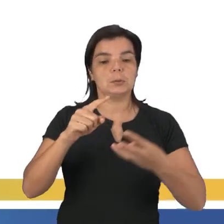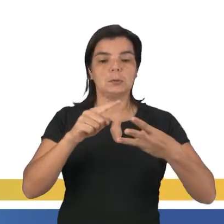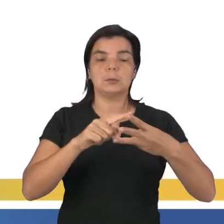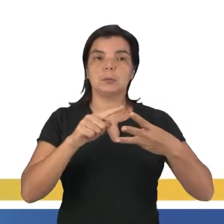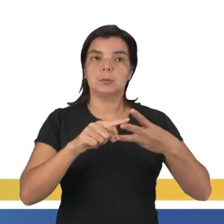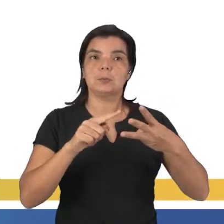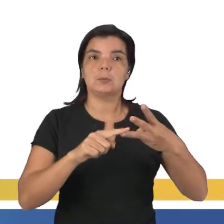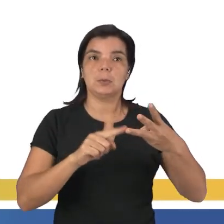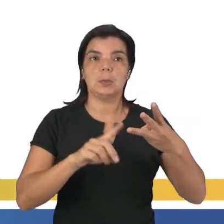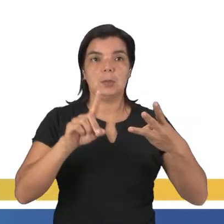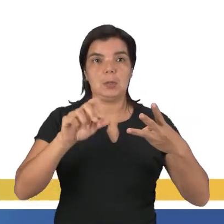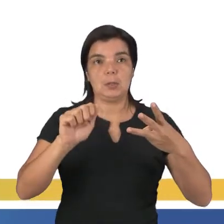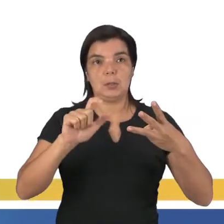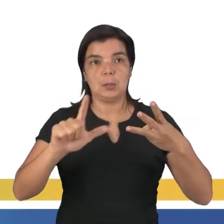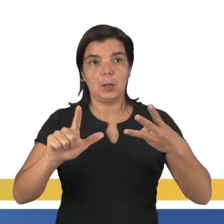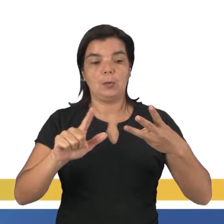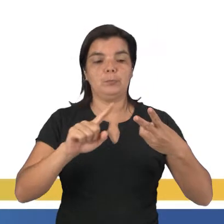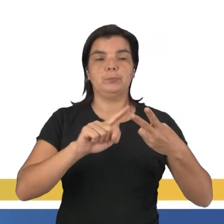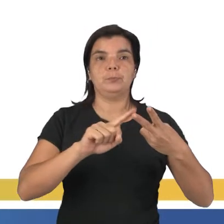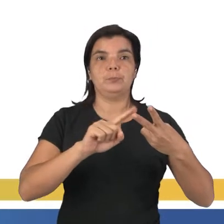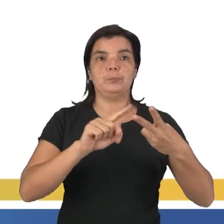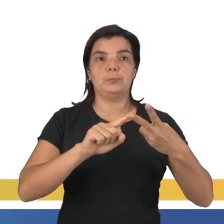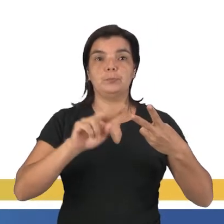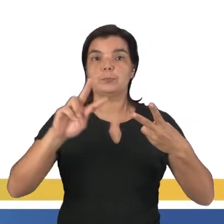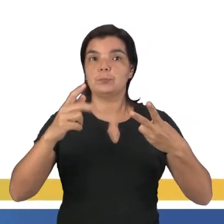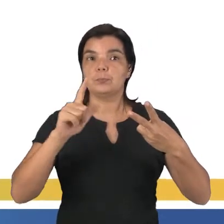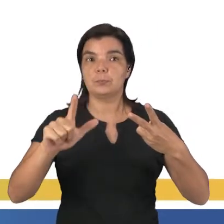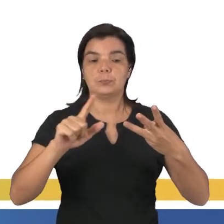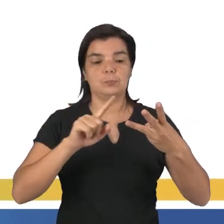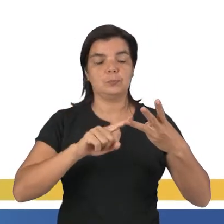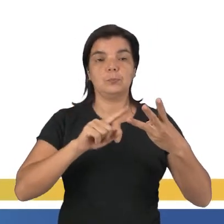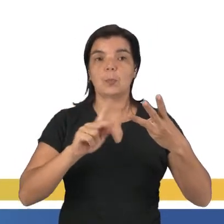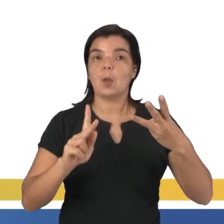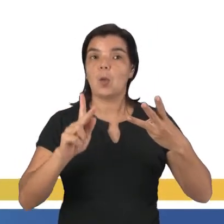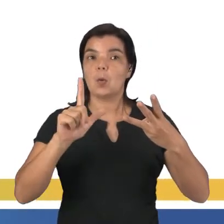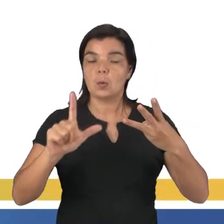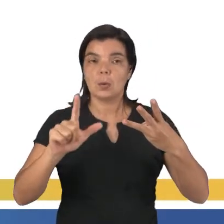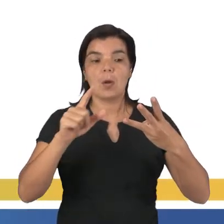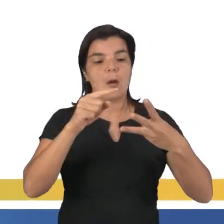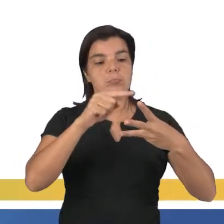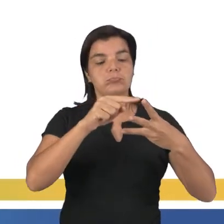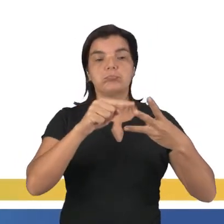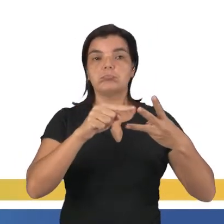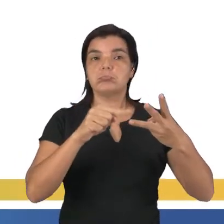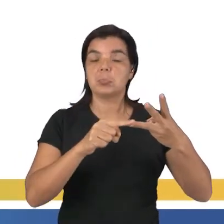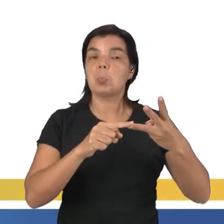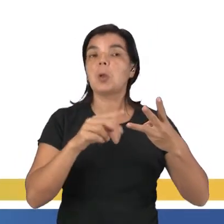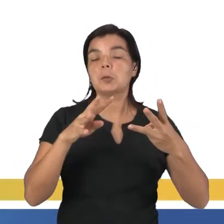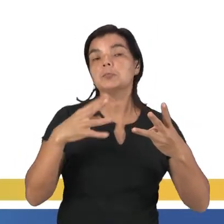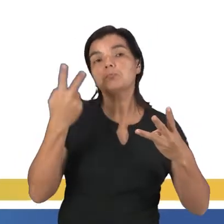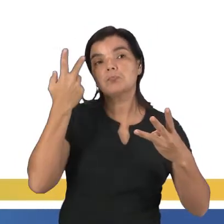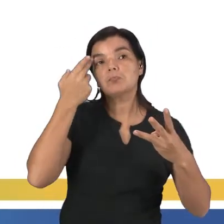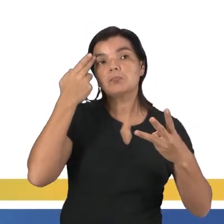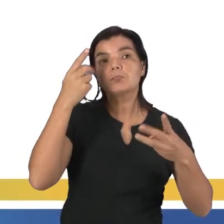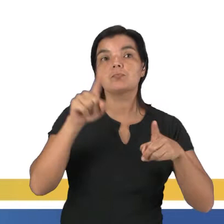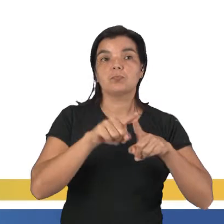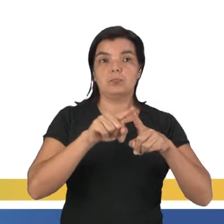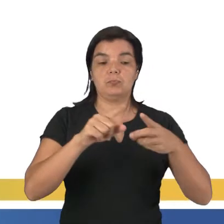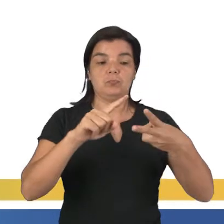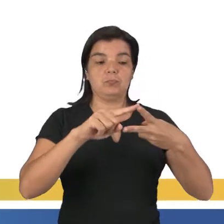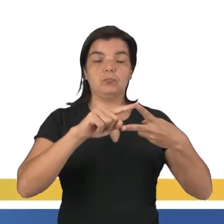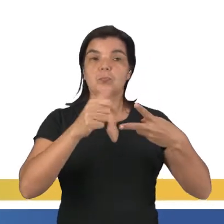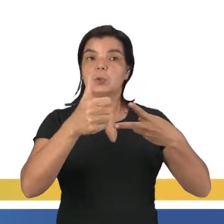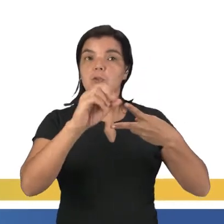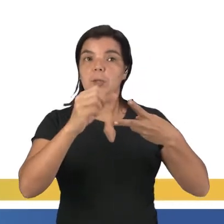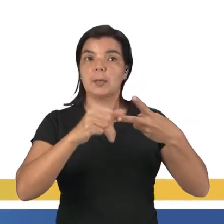3. Decalitro, hectolitro e quilolitro. Essas palavras são bem comuns, né? Deca vem de 10,